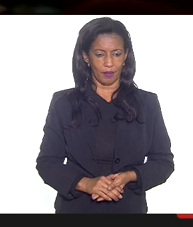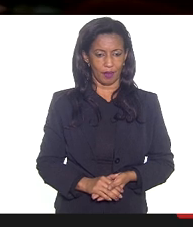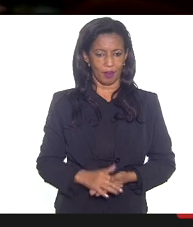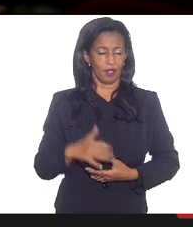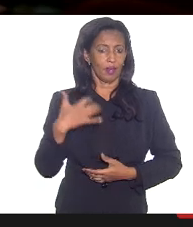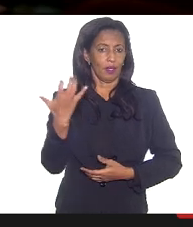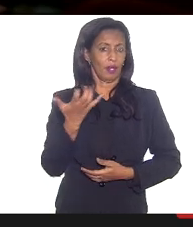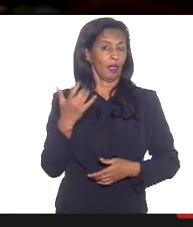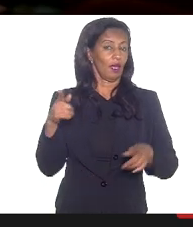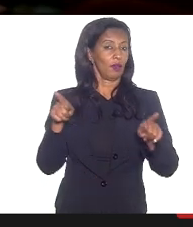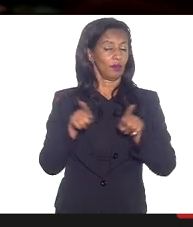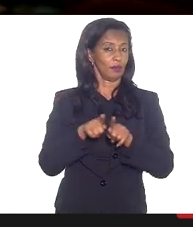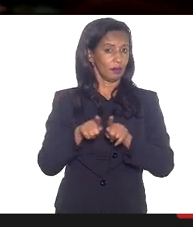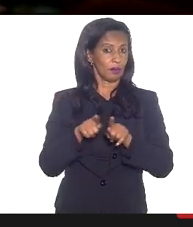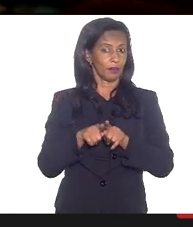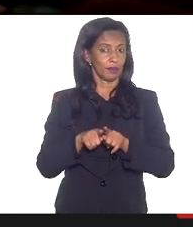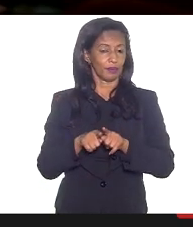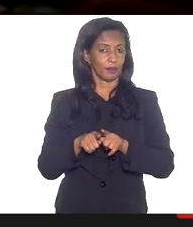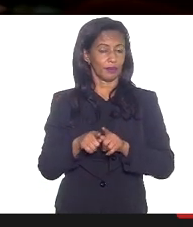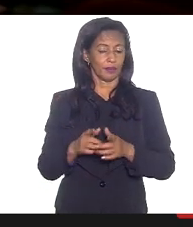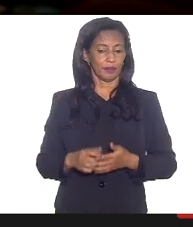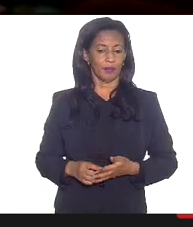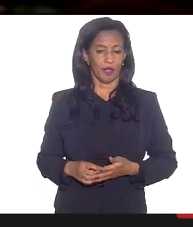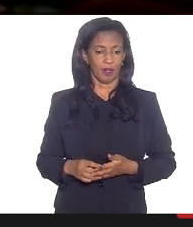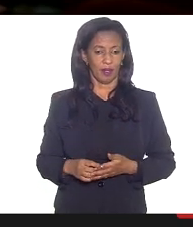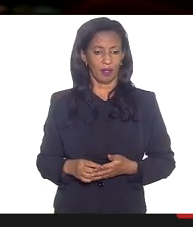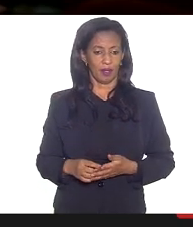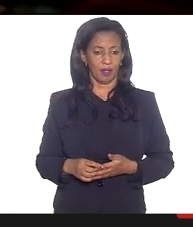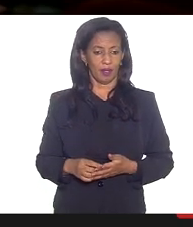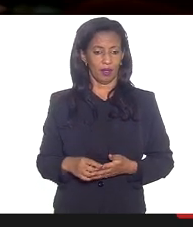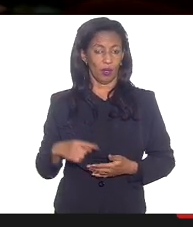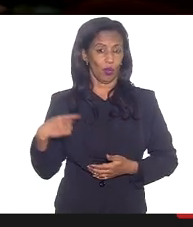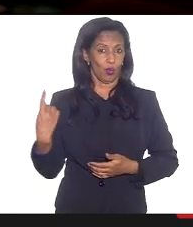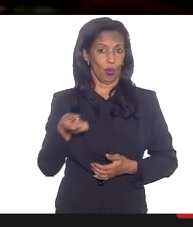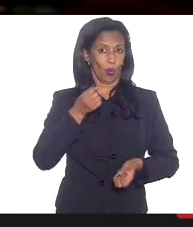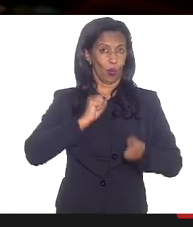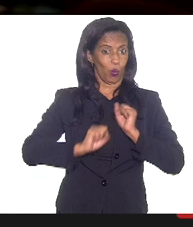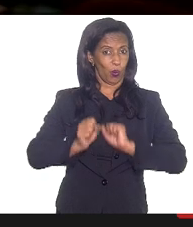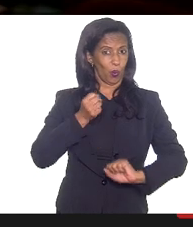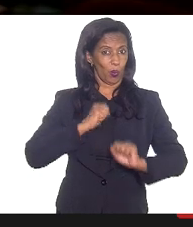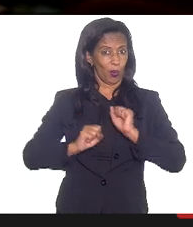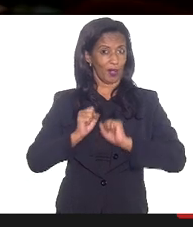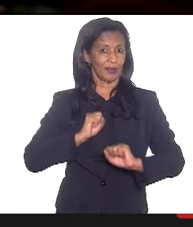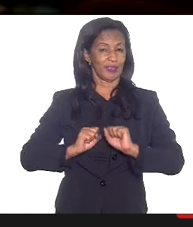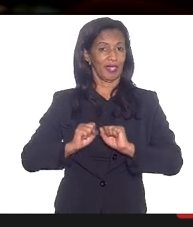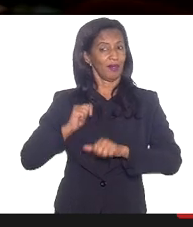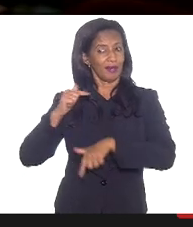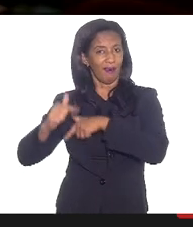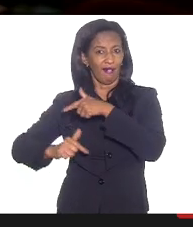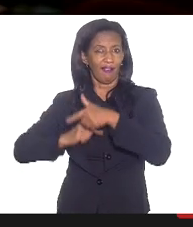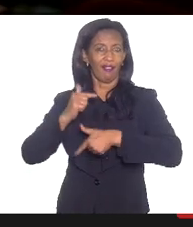Quero também deixar aqui o nosso anseio nessa construção